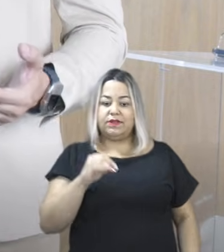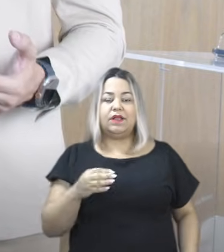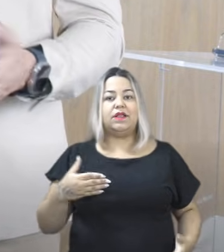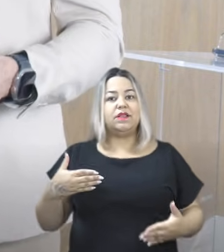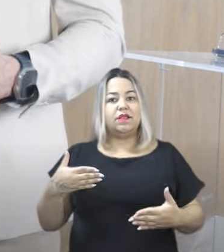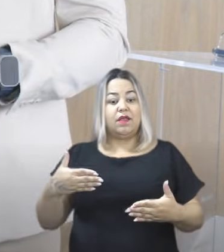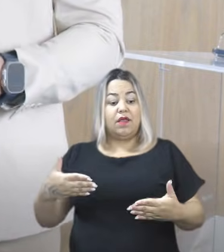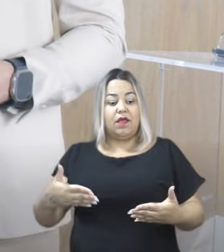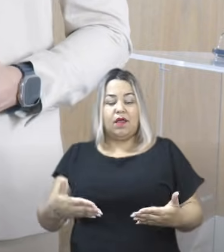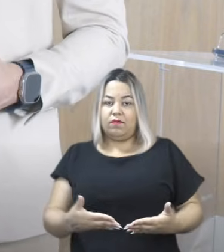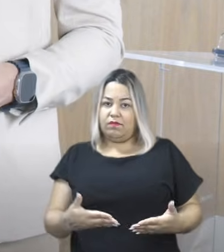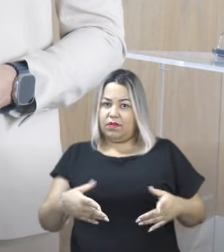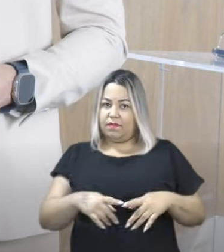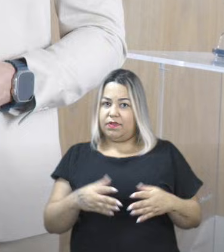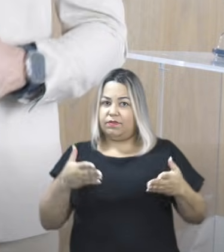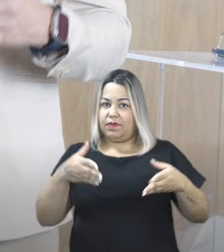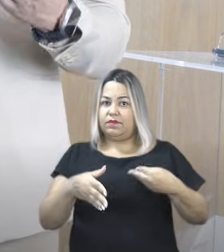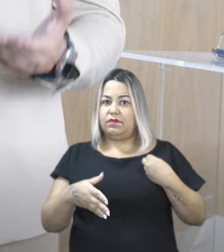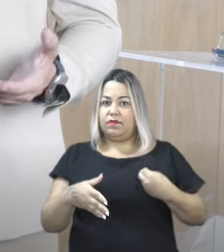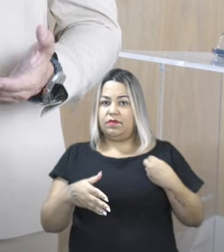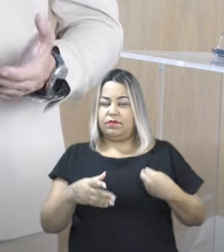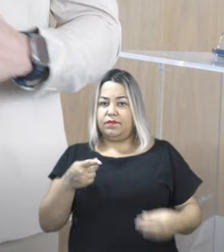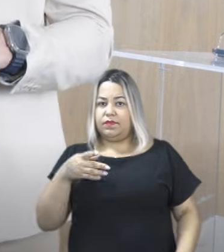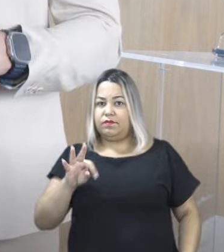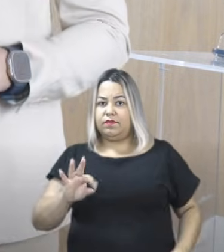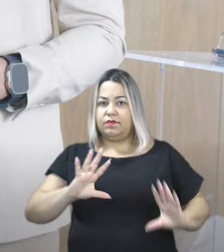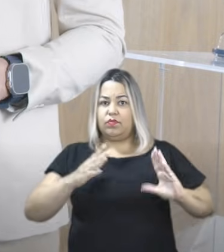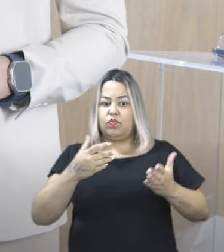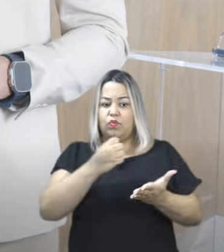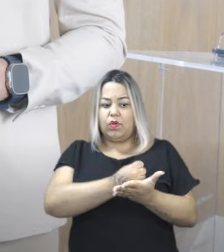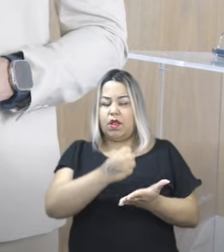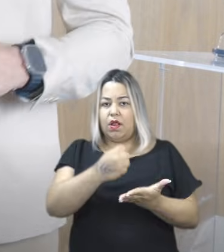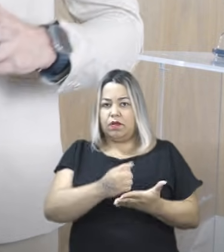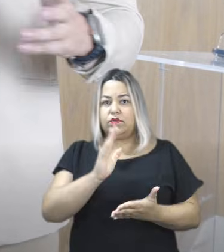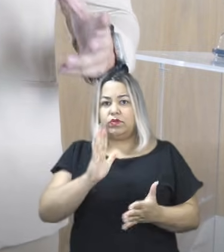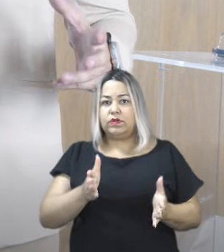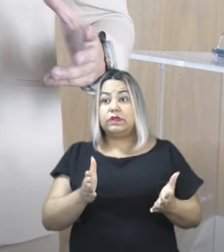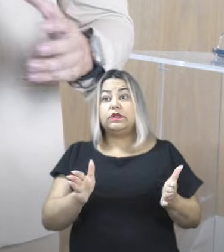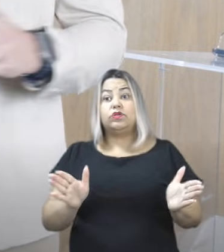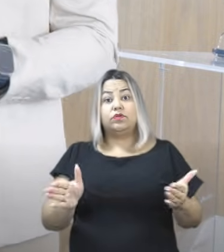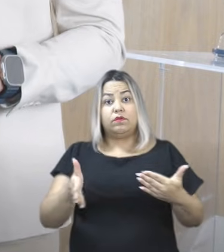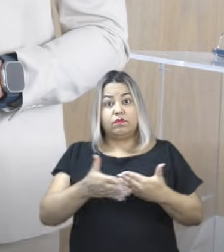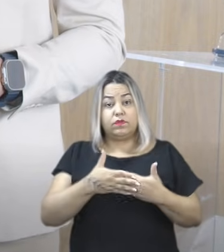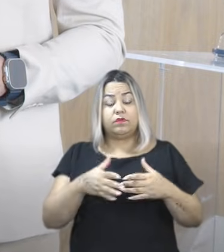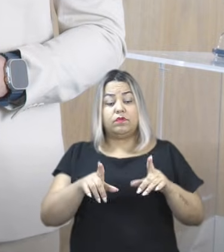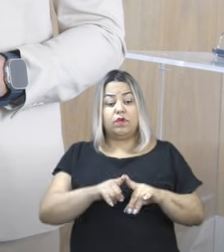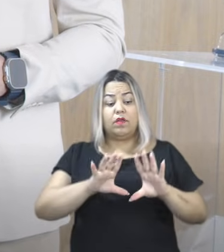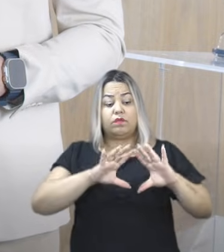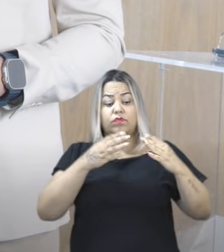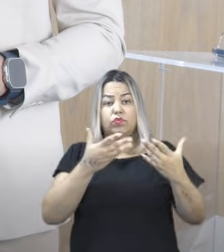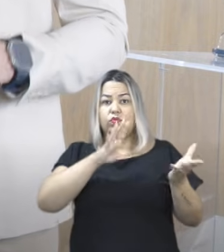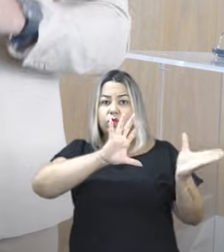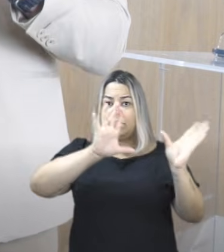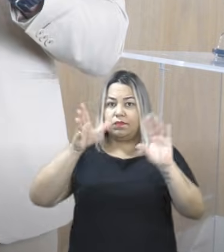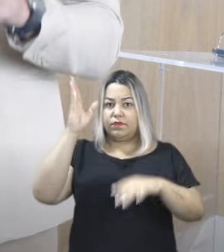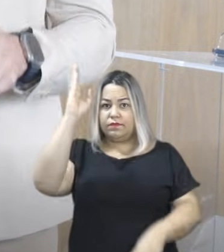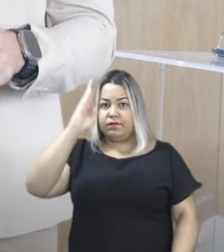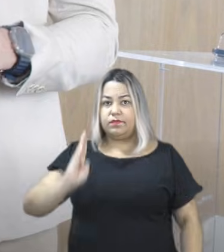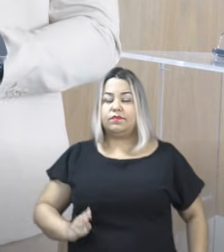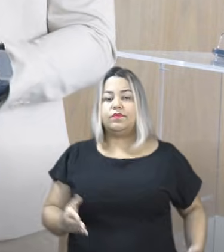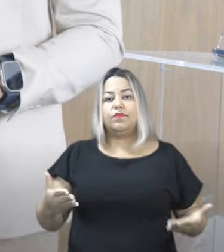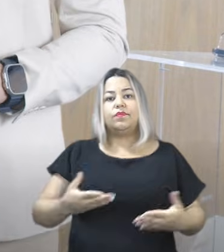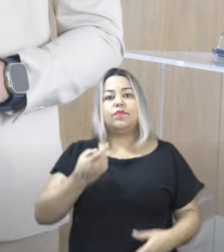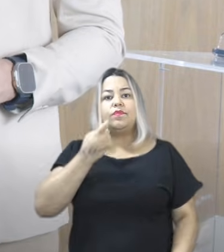a participação do PT no evento e os acordos fechados durante a principal conferência do clima no Brasil. Hoje